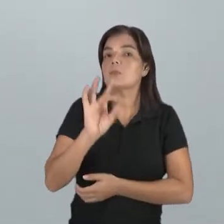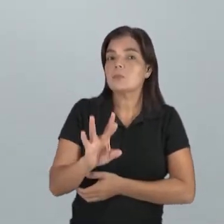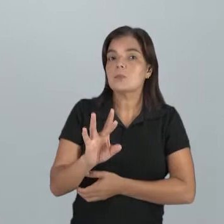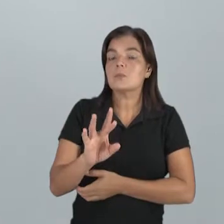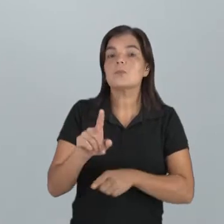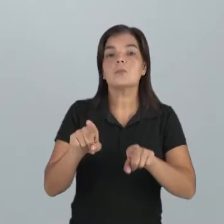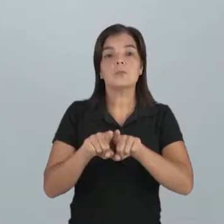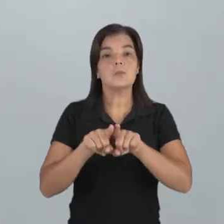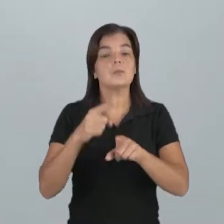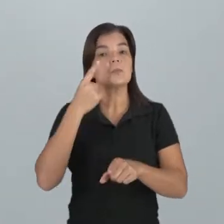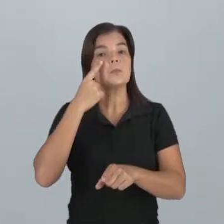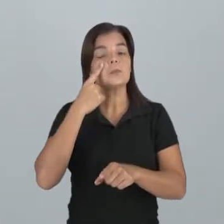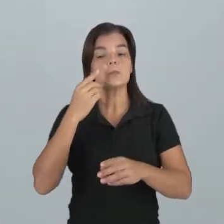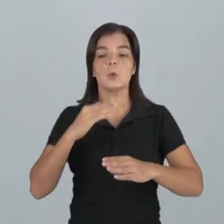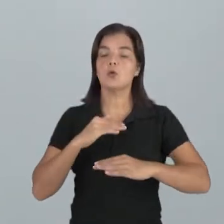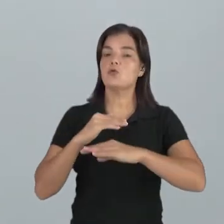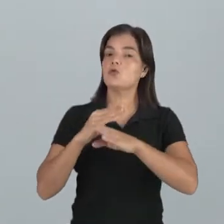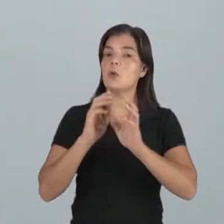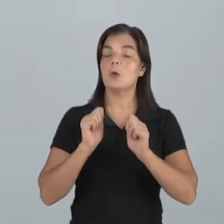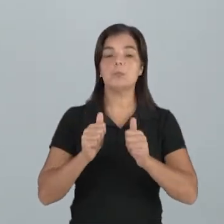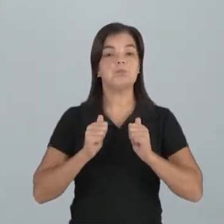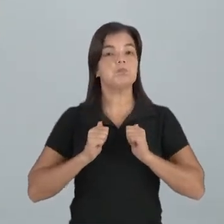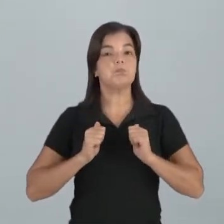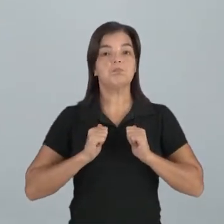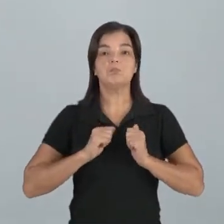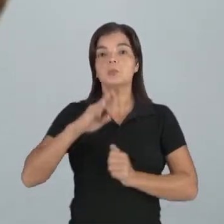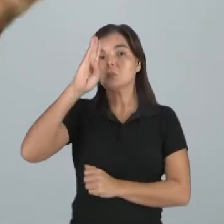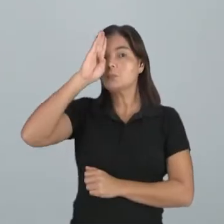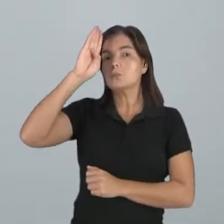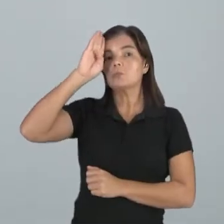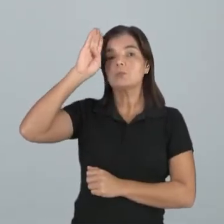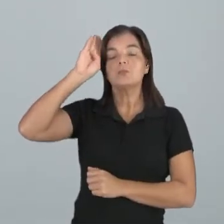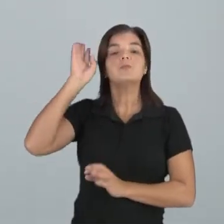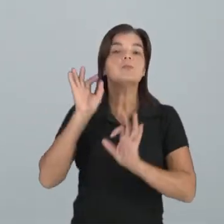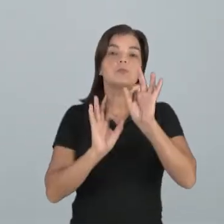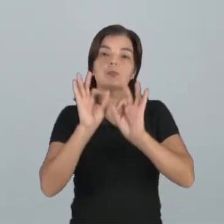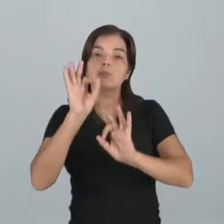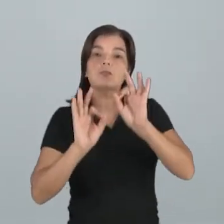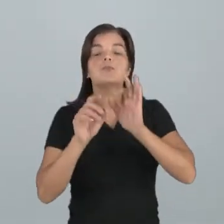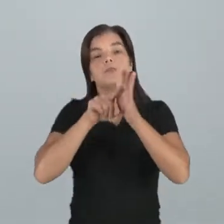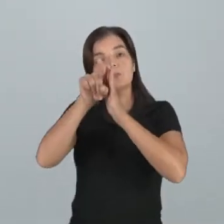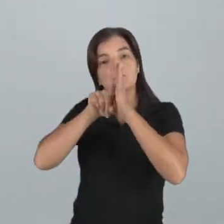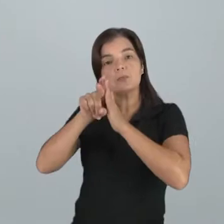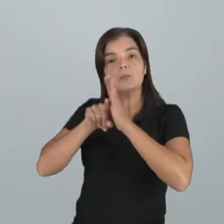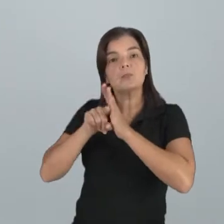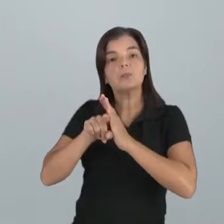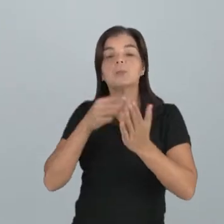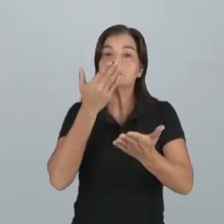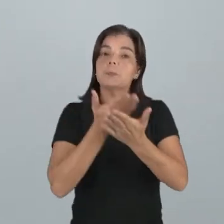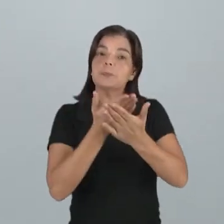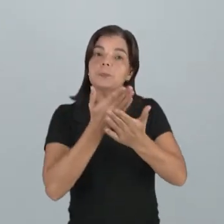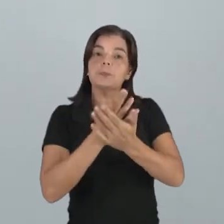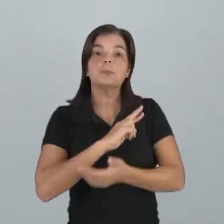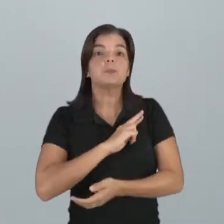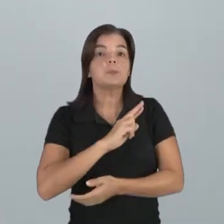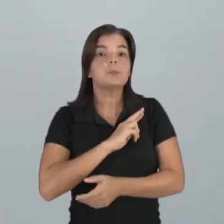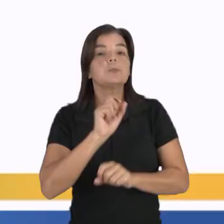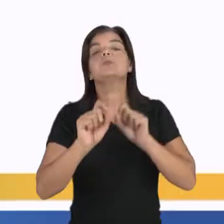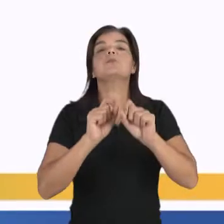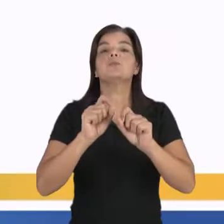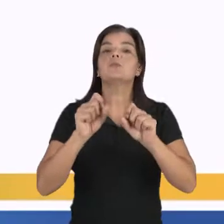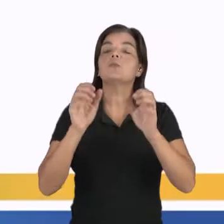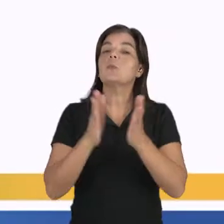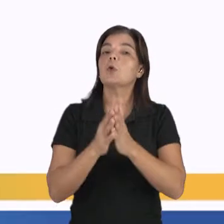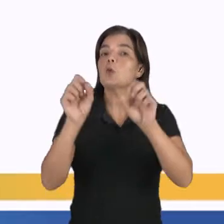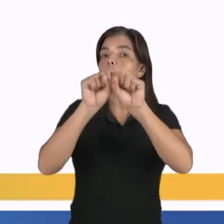numa posição de neutralidade, uma posição acadêmica, ela constrói a sua análise, né? Elas estudam as religiões como sistemas